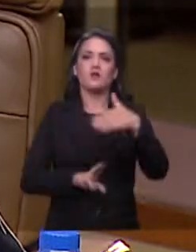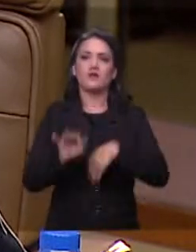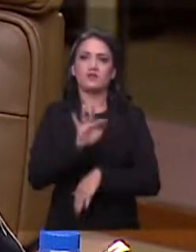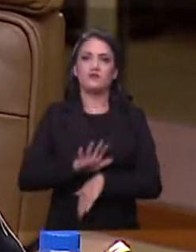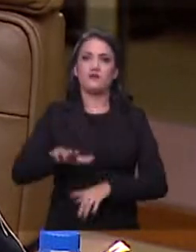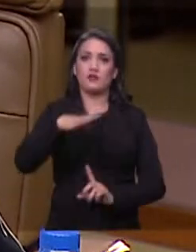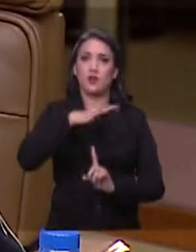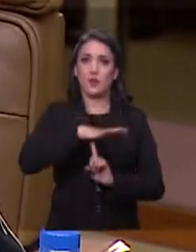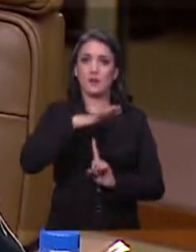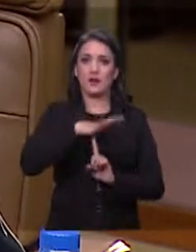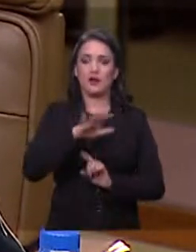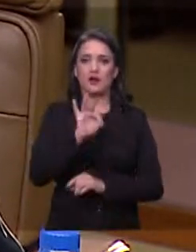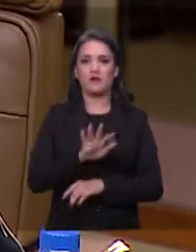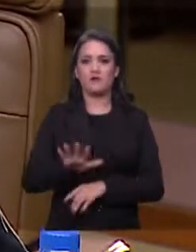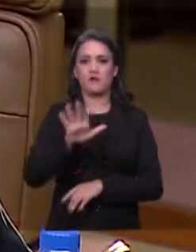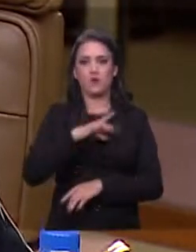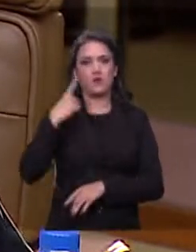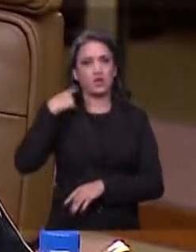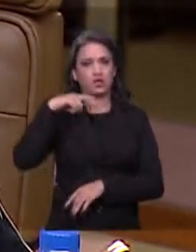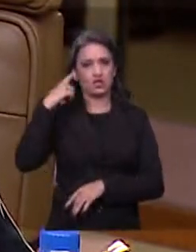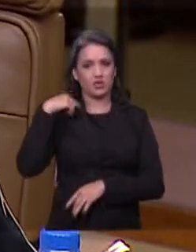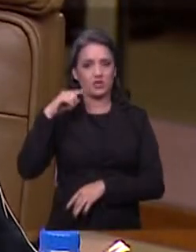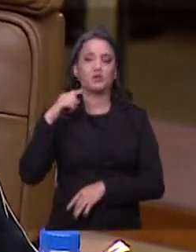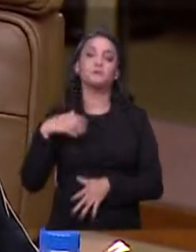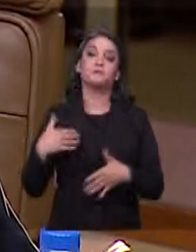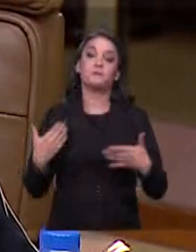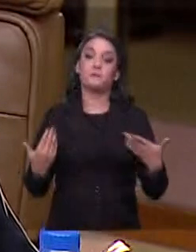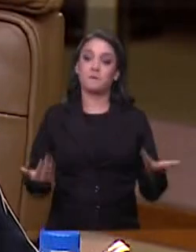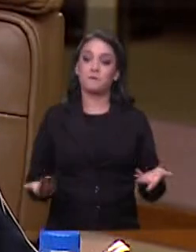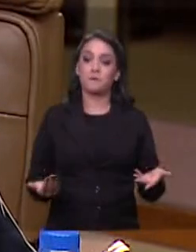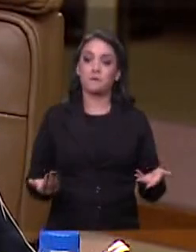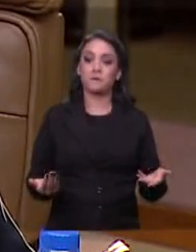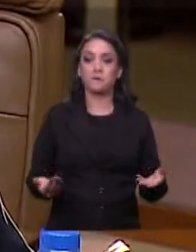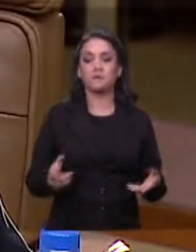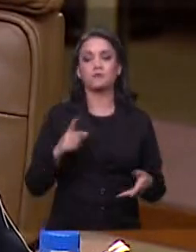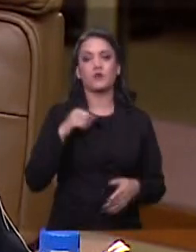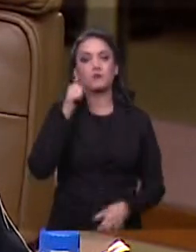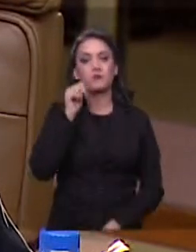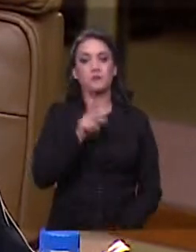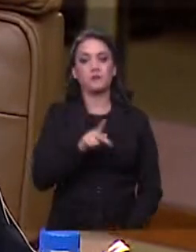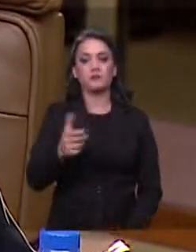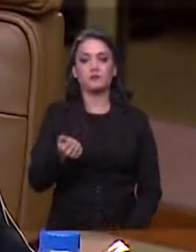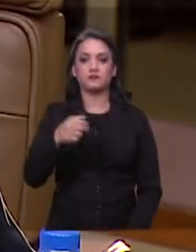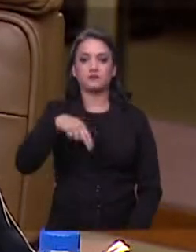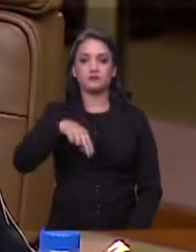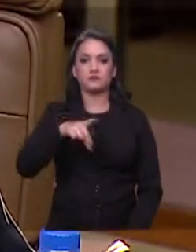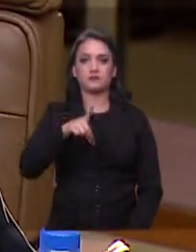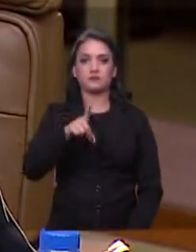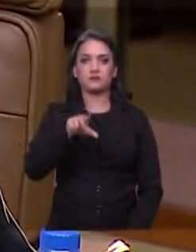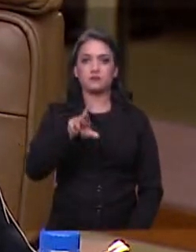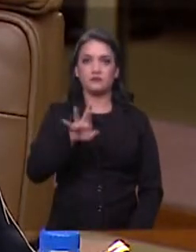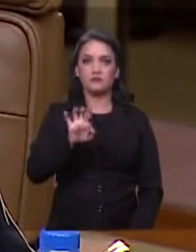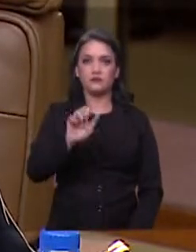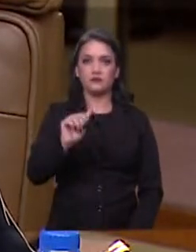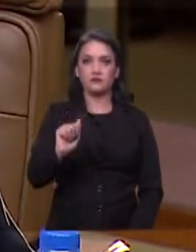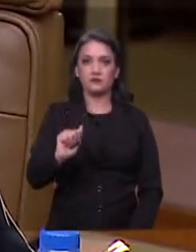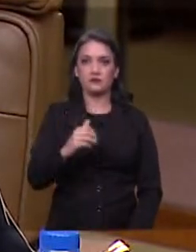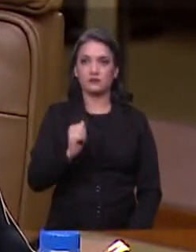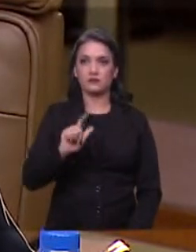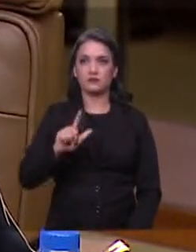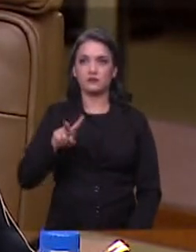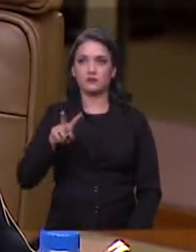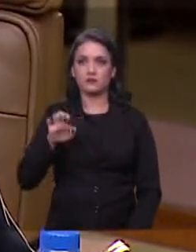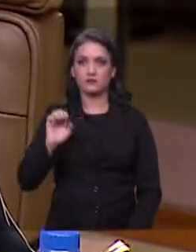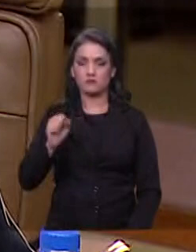do Paraná, na Faculdade de Direito. Nele, a professora Andréa Alves de Sá assentou que